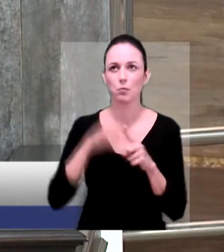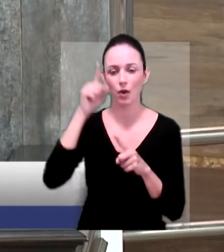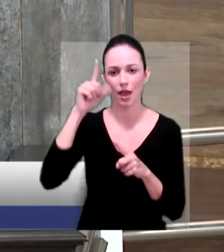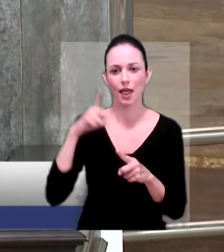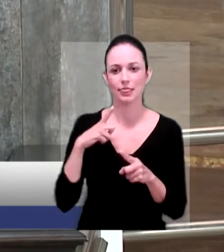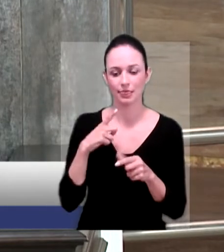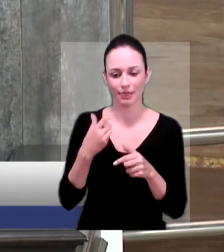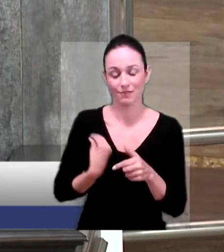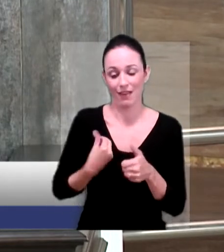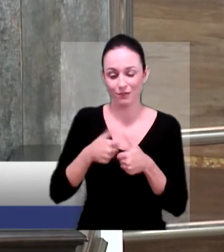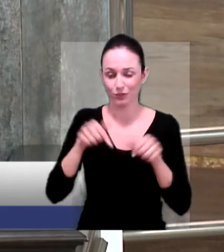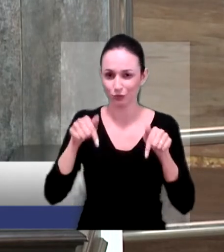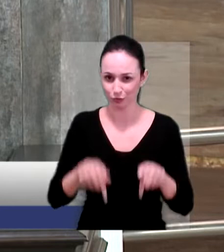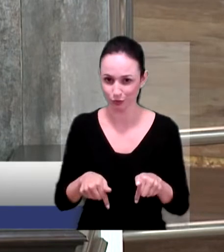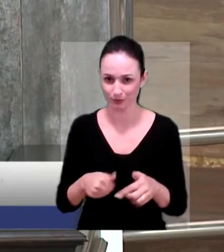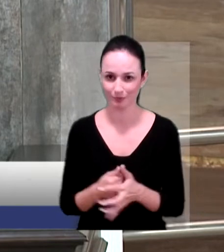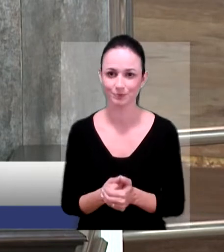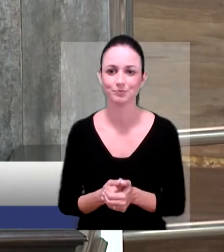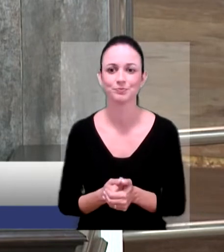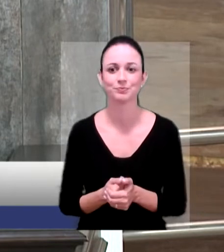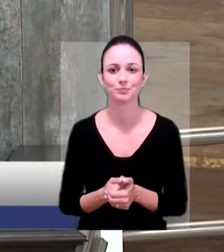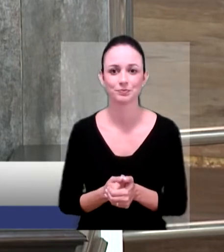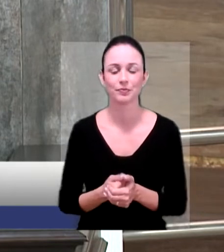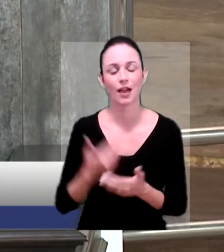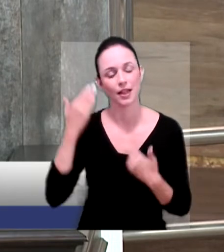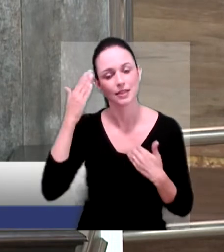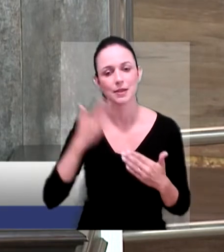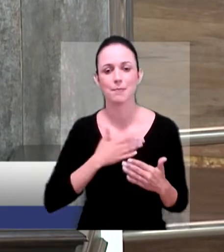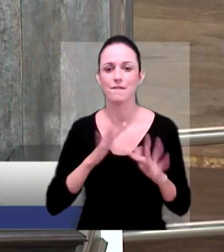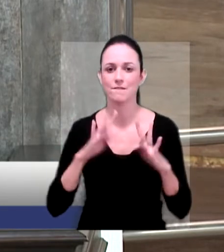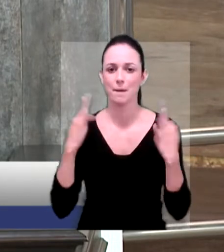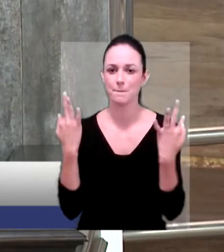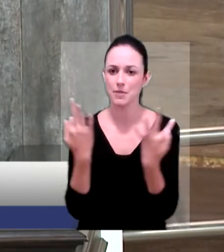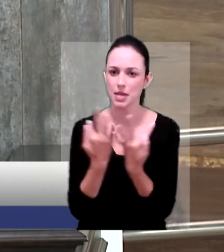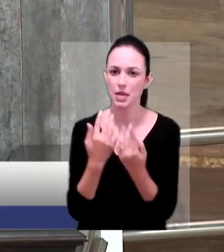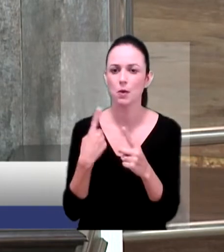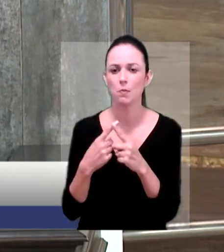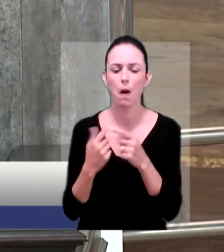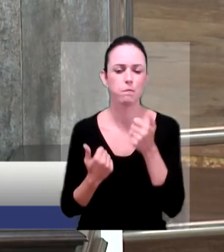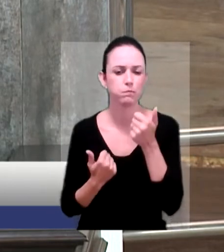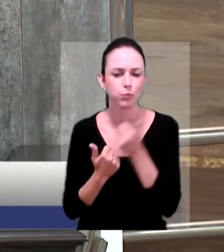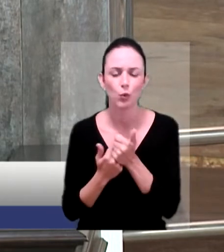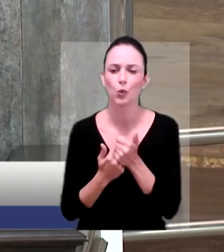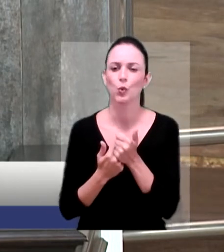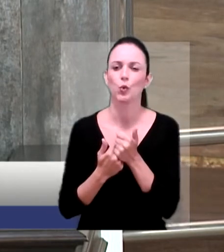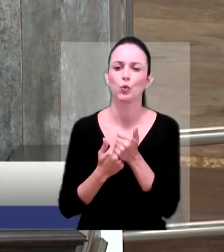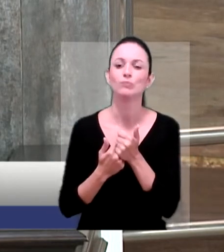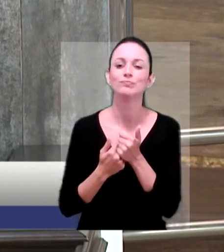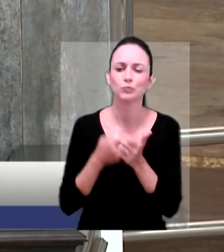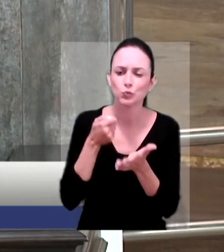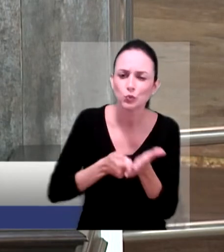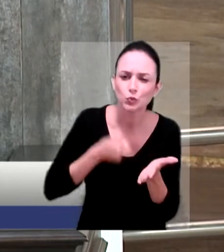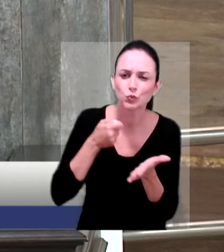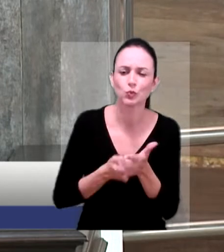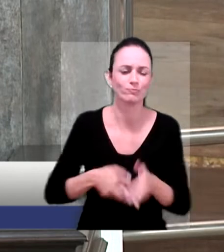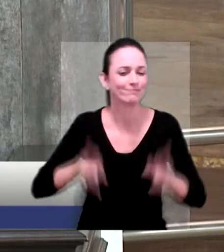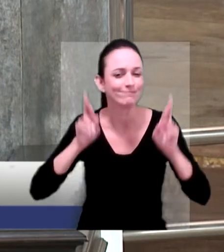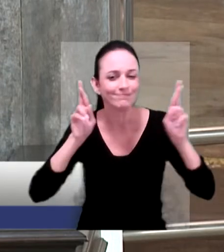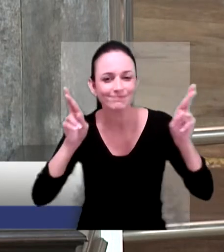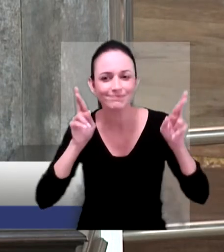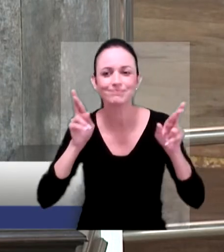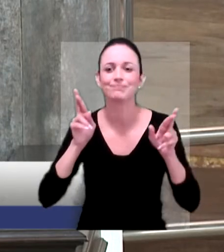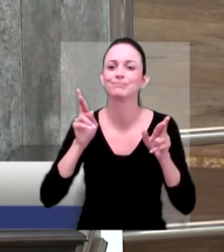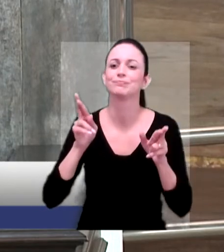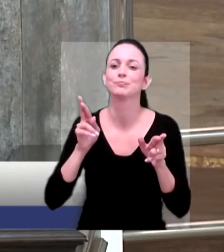Eu queria agradecer a minha família, que sempre me apoiou, lutou, torceu, votou por mim, está novamente